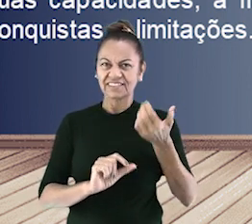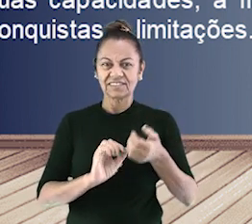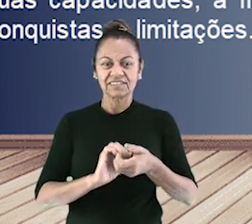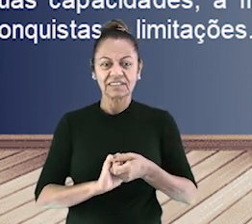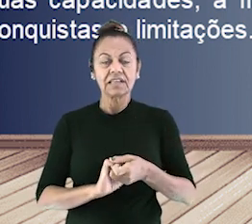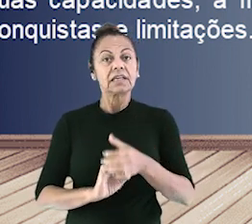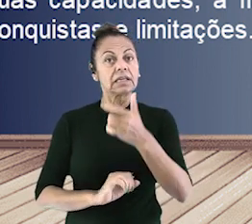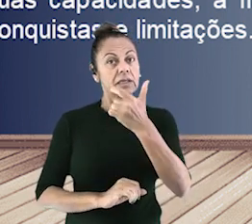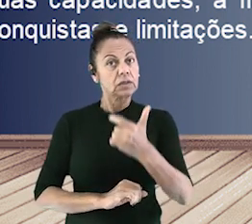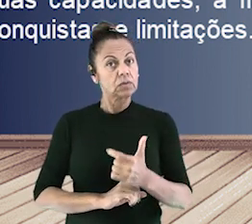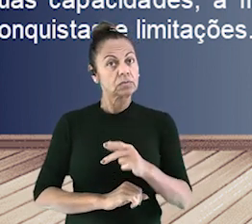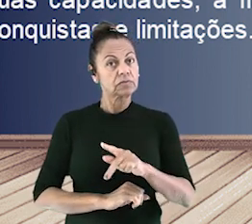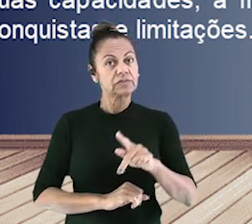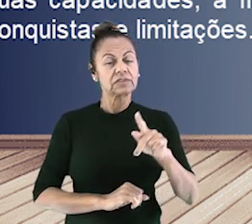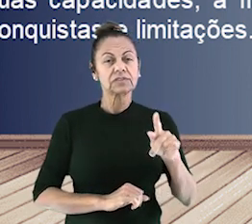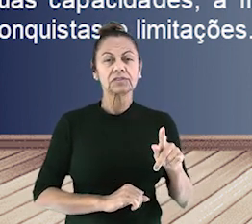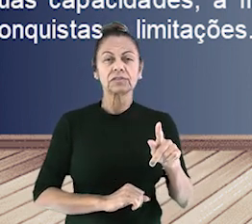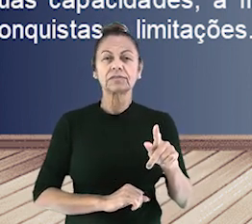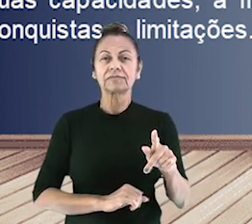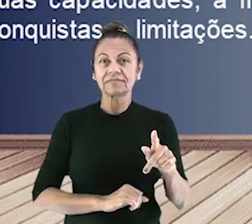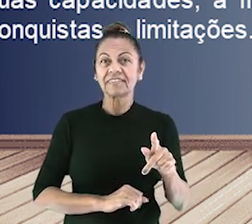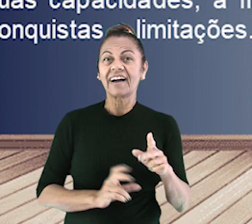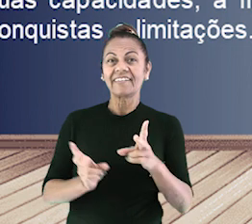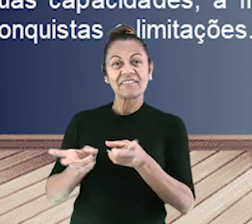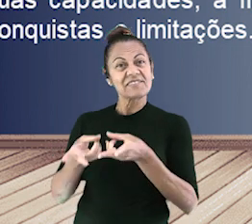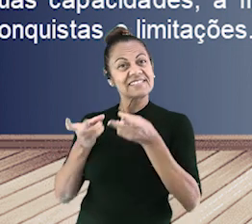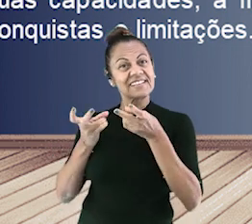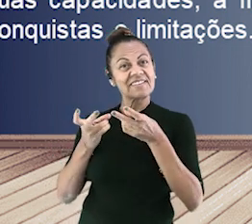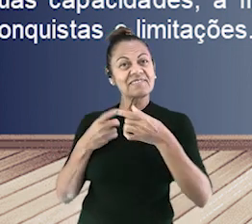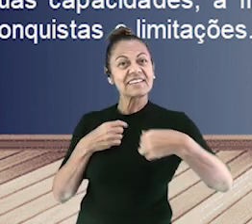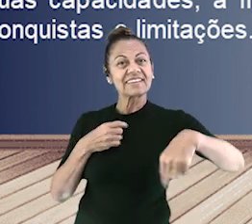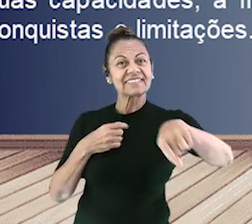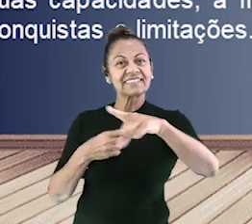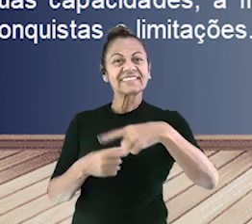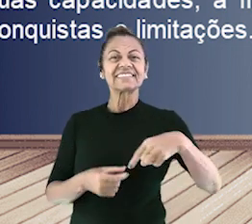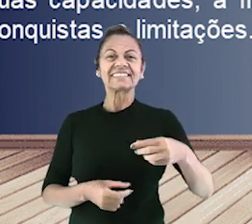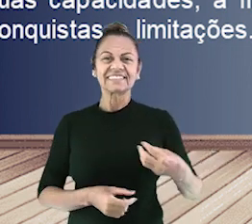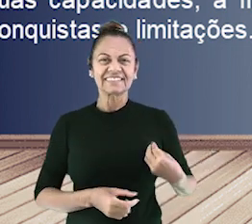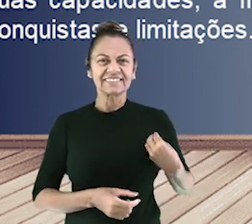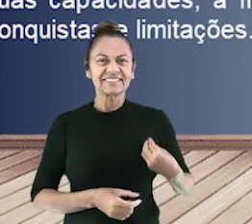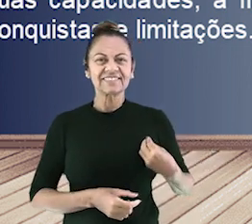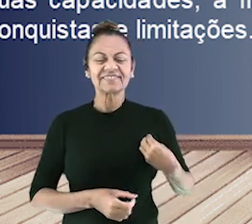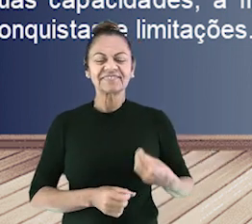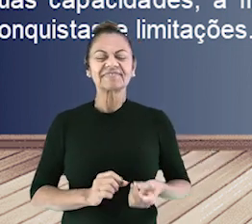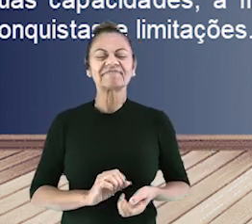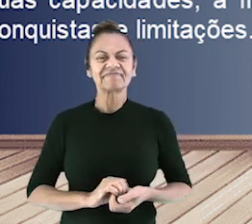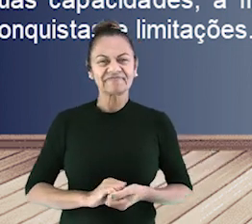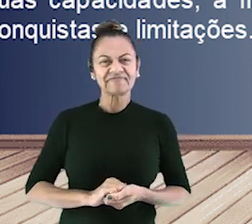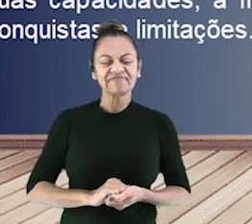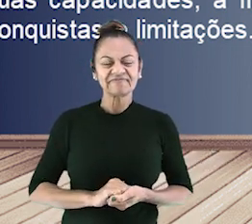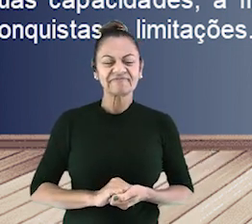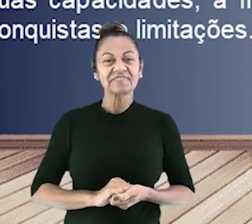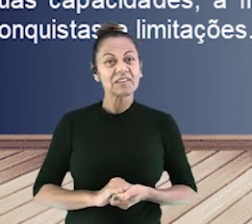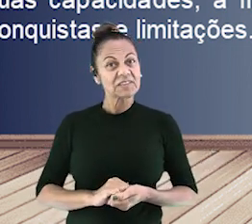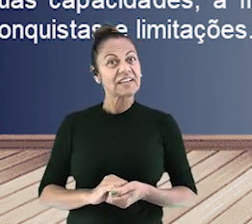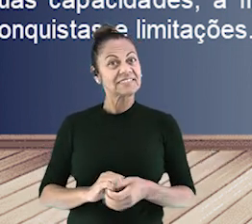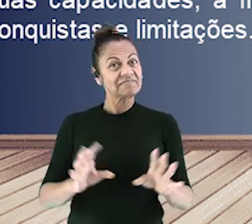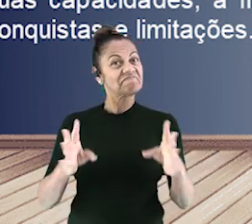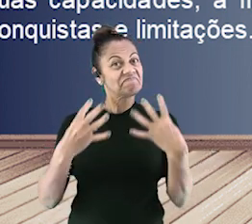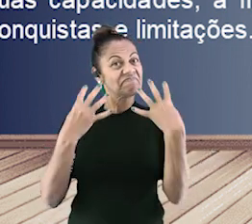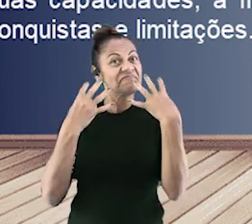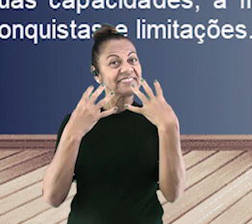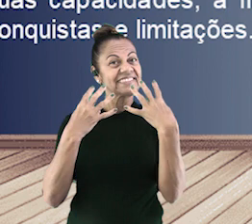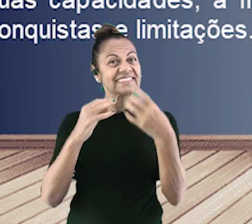E eu, professor Wallace, ficarei sabendo que vocês estão aí, do outro lado da TV,